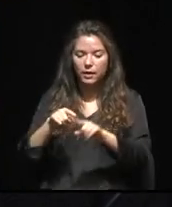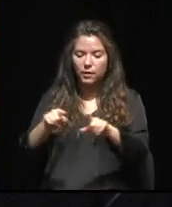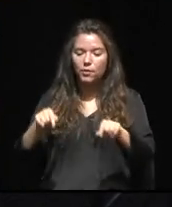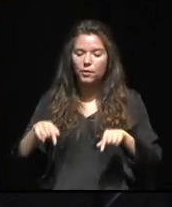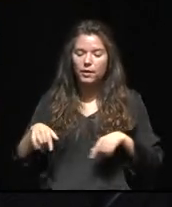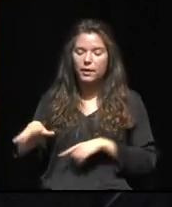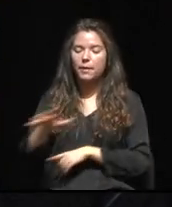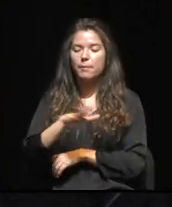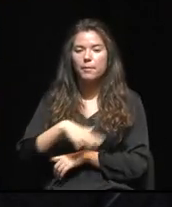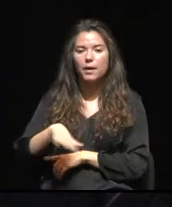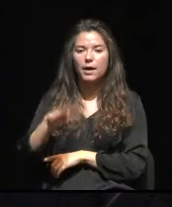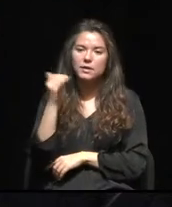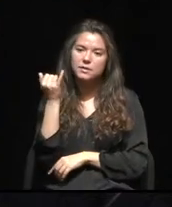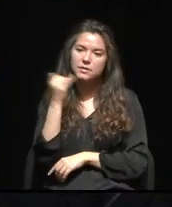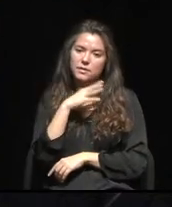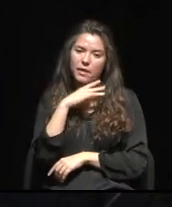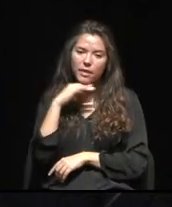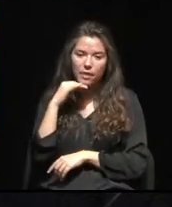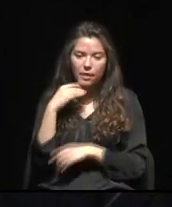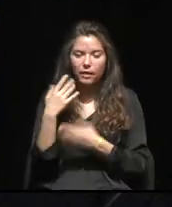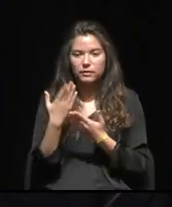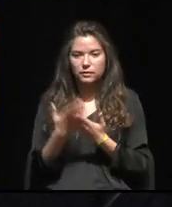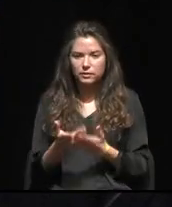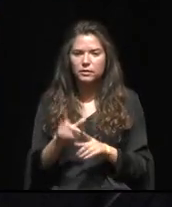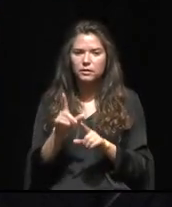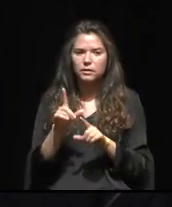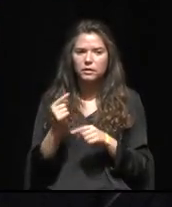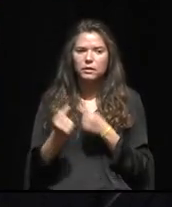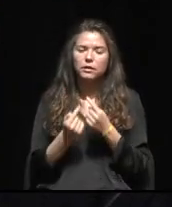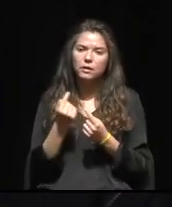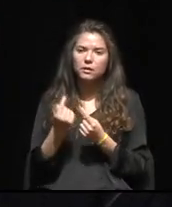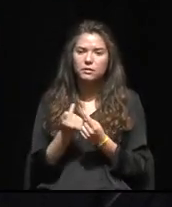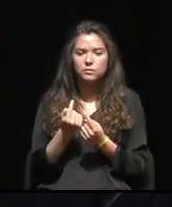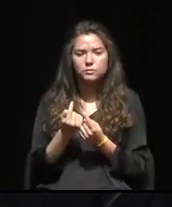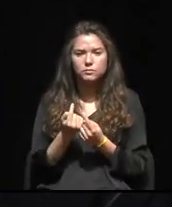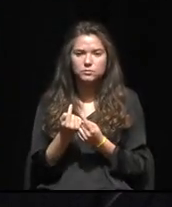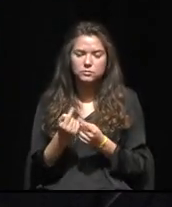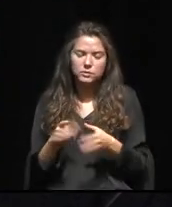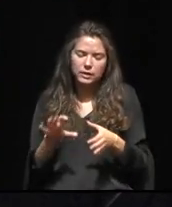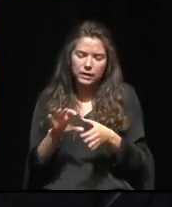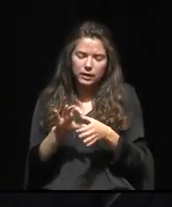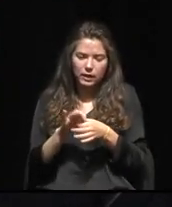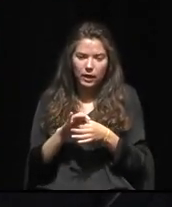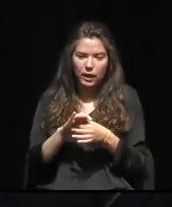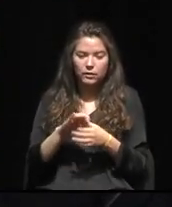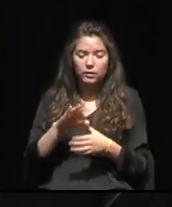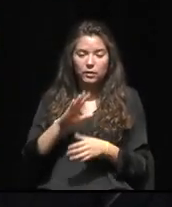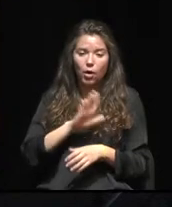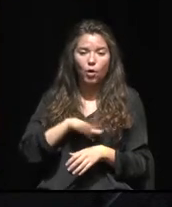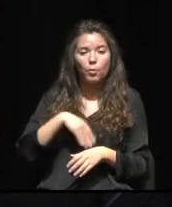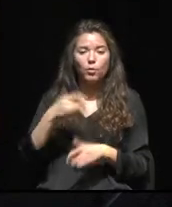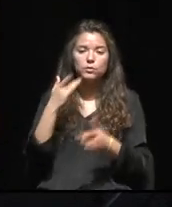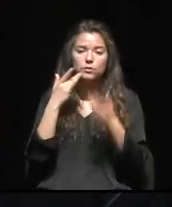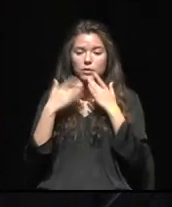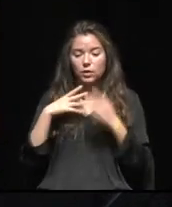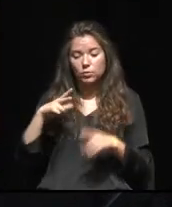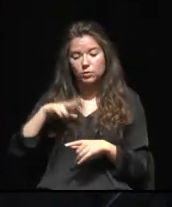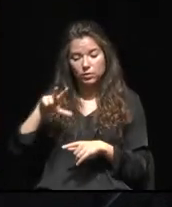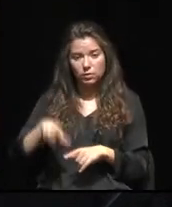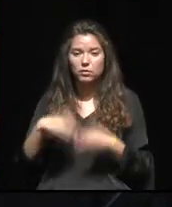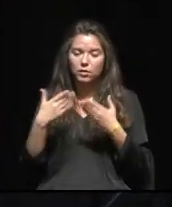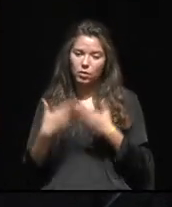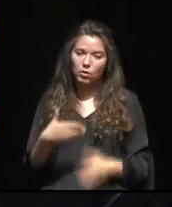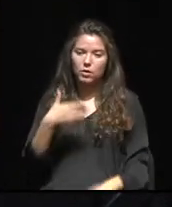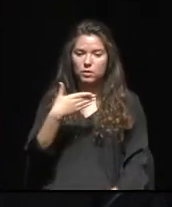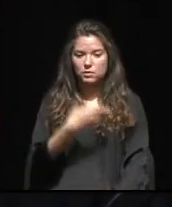onde já estão gravados na calçada alguns dos nomes de personalidades de relevo ligadas ao universo teatral português e que passou agora a contar com